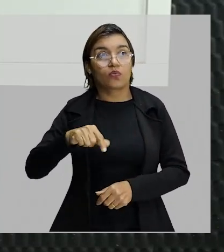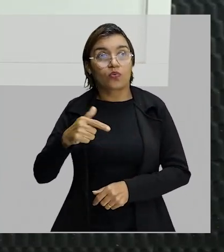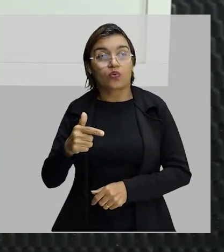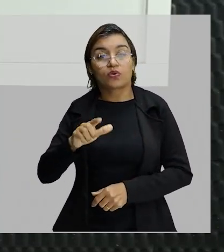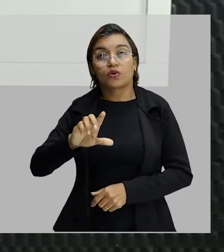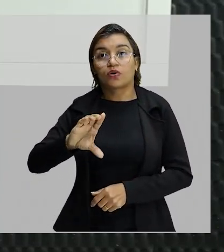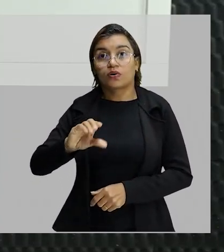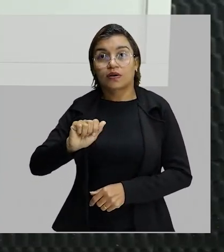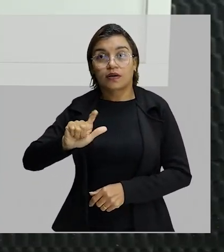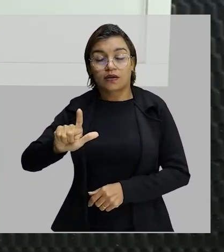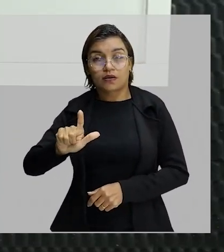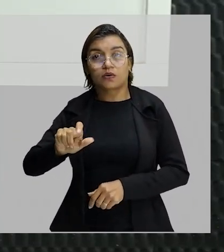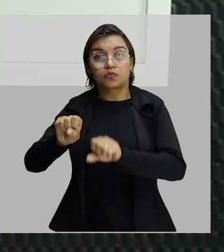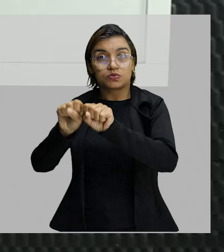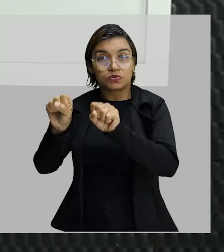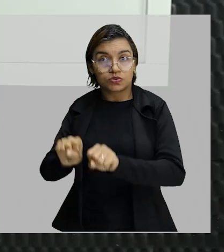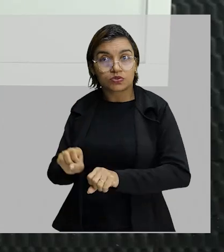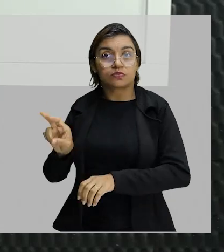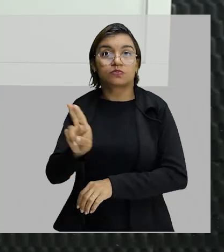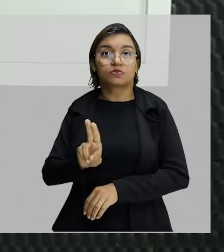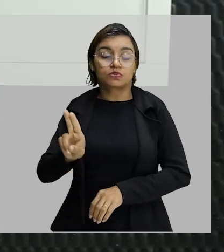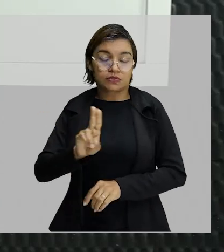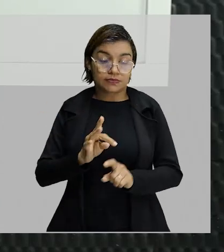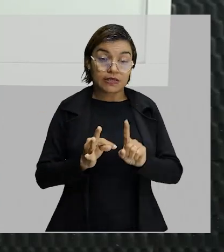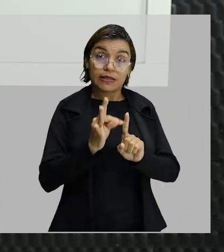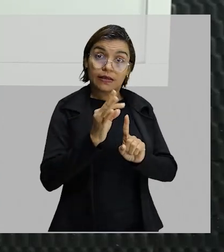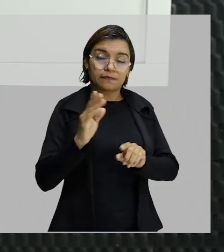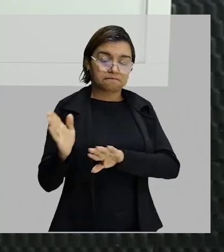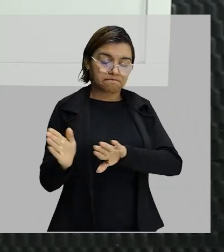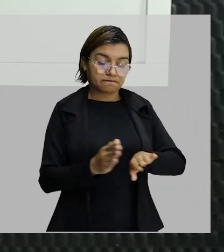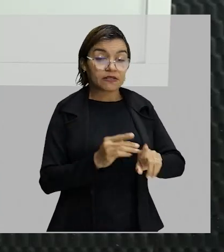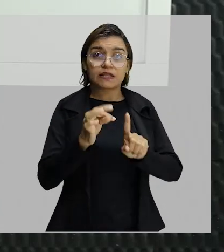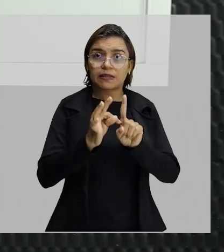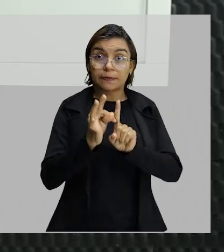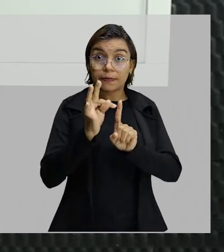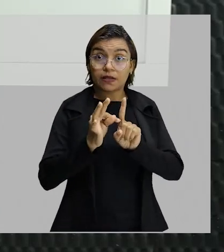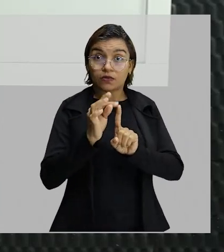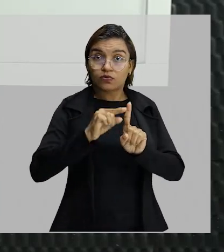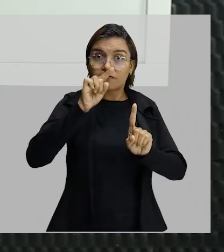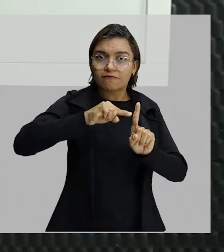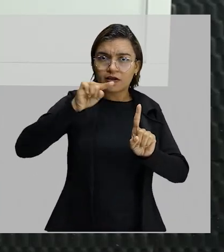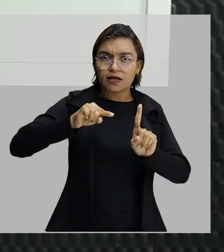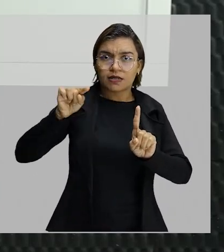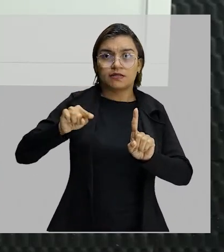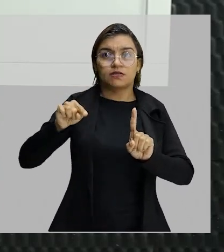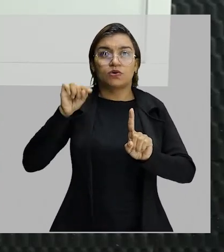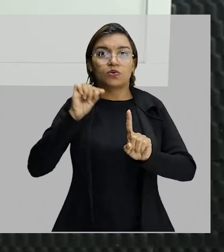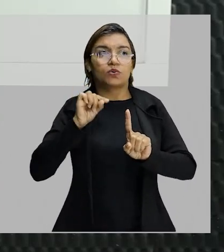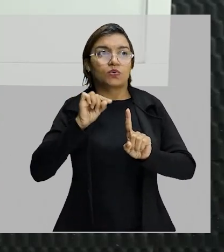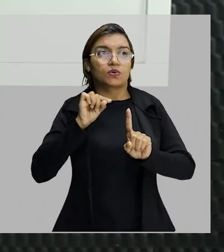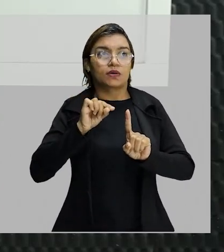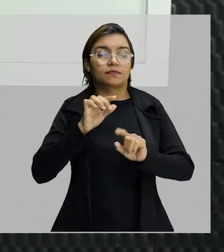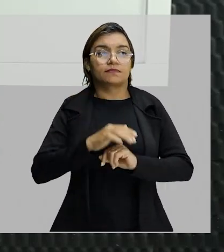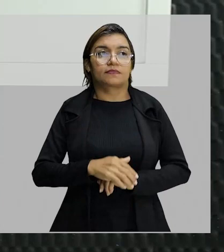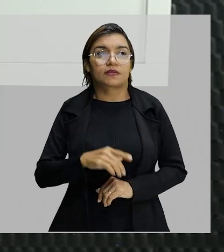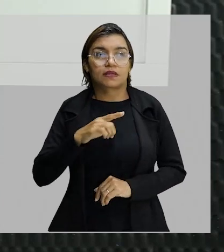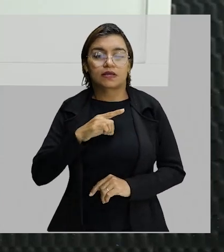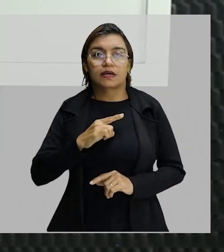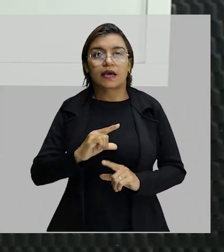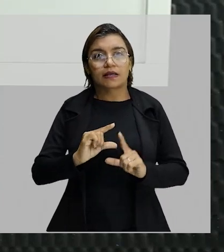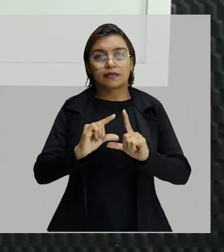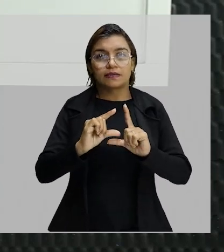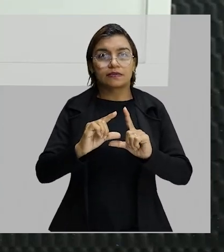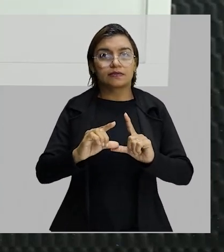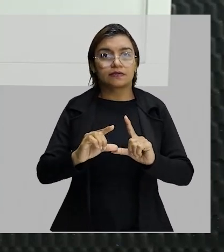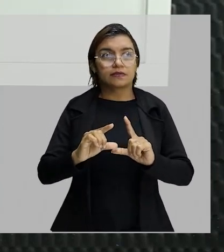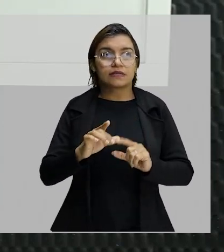né? A temperatura, né, variação de temperatura, ele vai ser dado em Kelvin ou